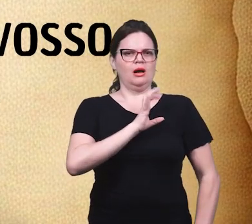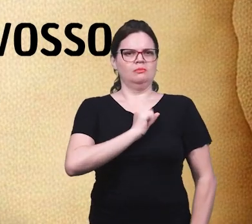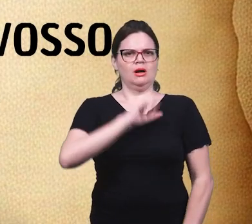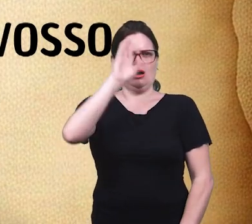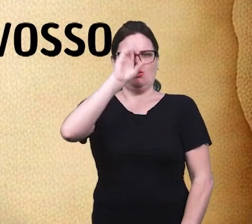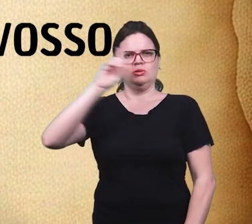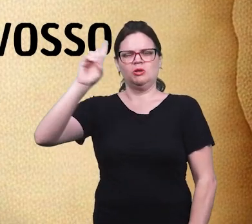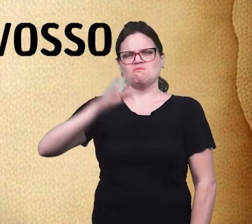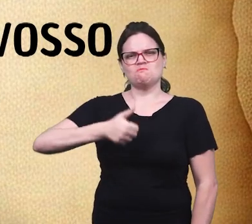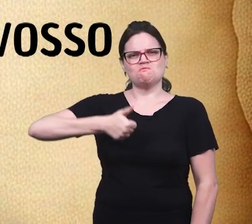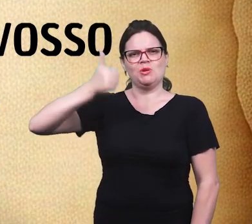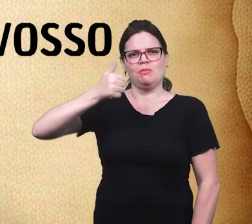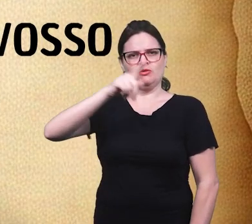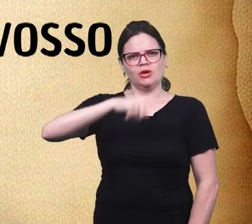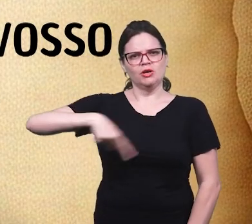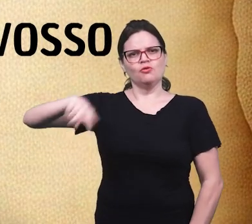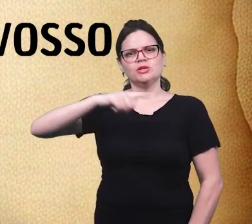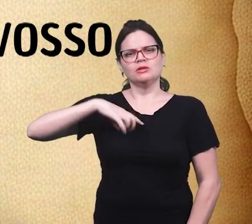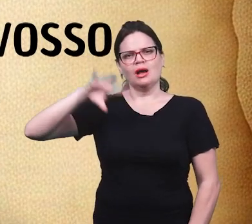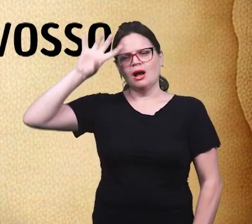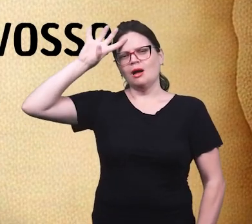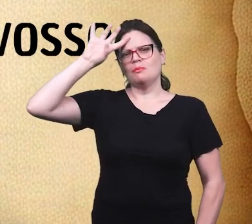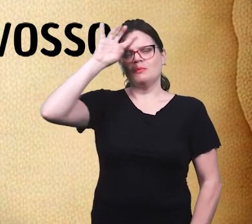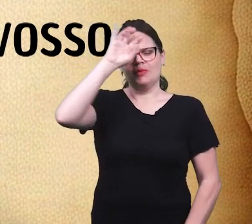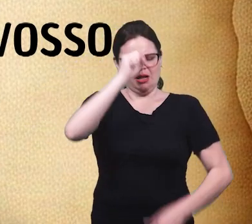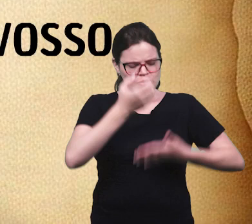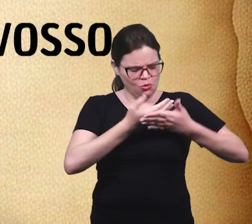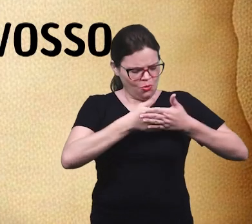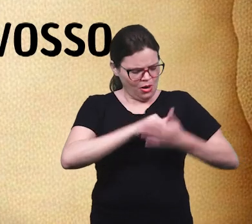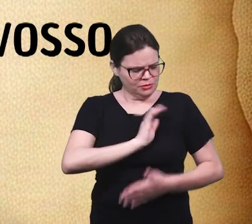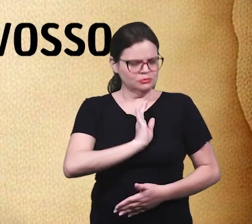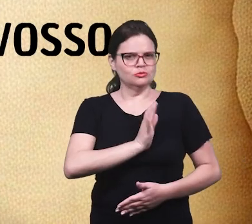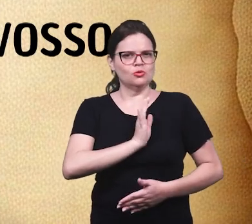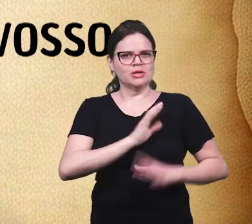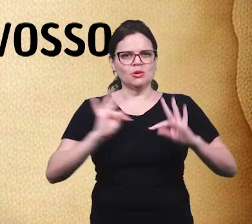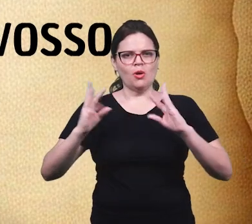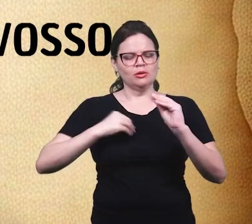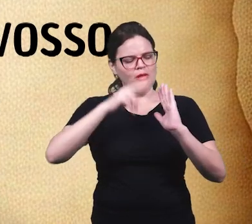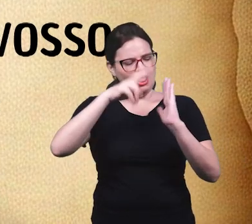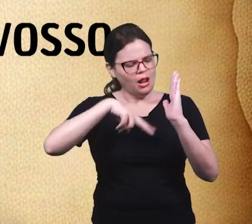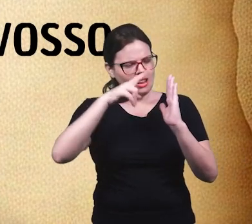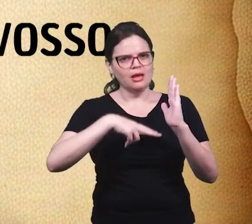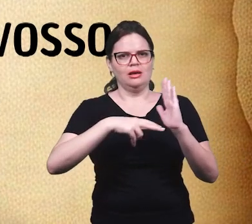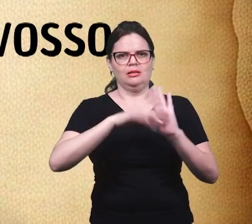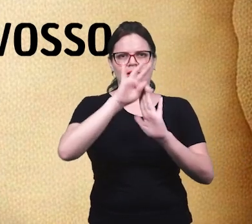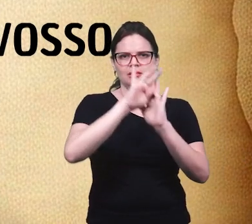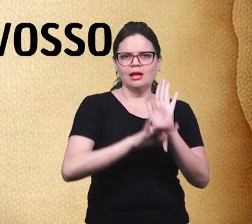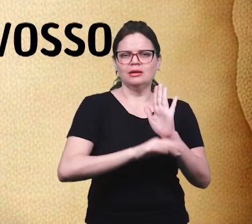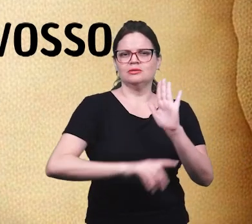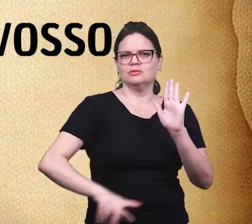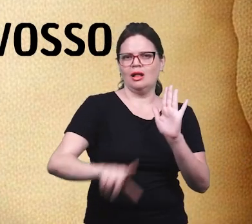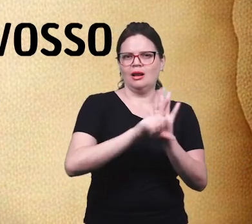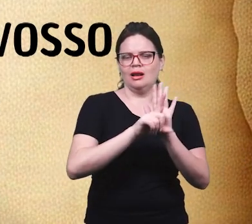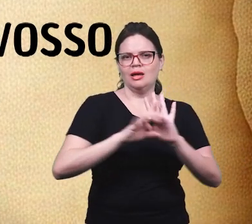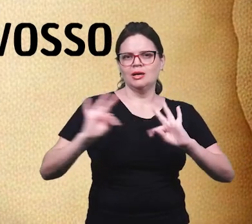em todos os seus caminhos e guardeis os seus mandamentos e vos achegueis a ele e o sirvais com todo o